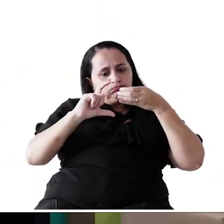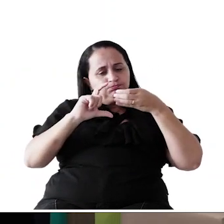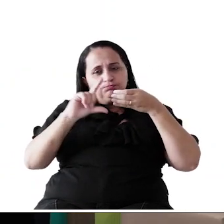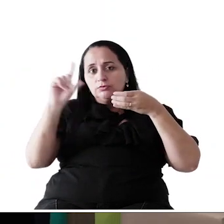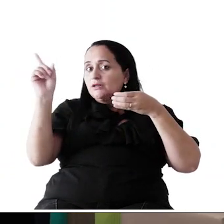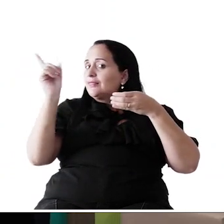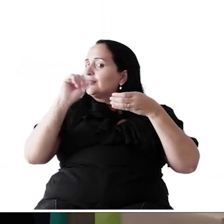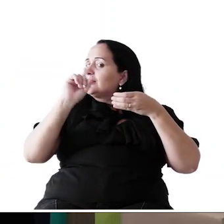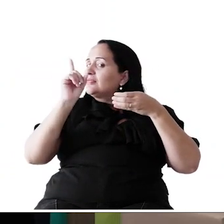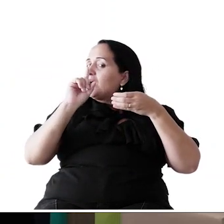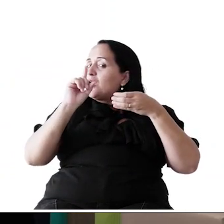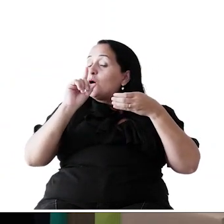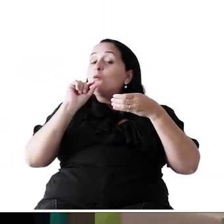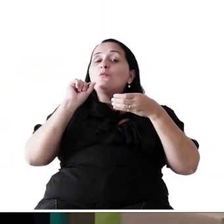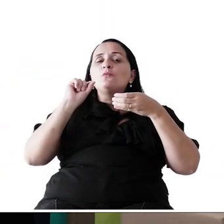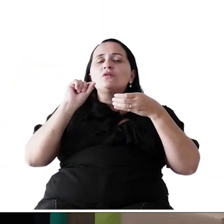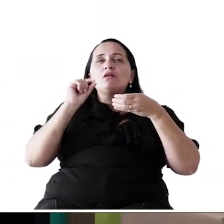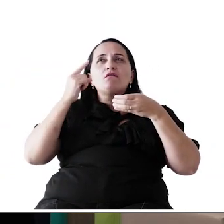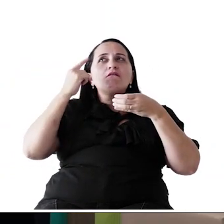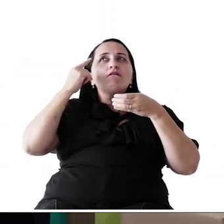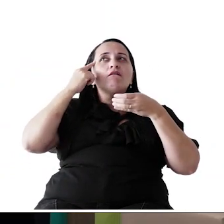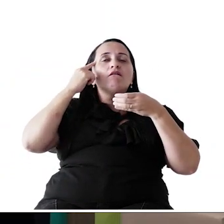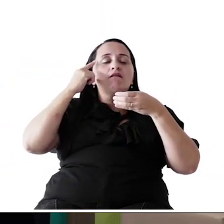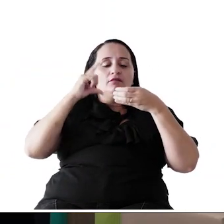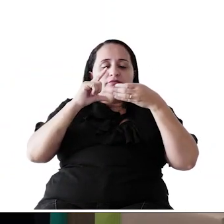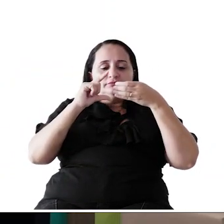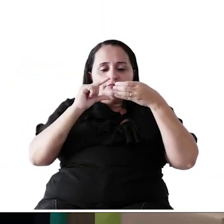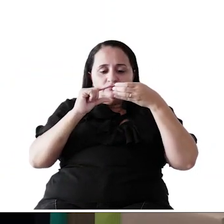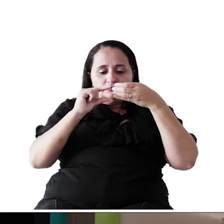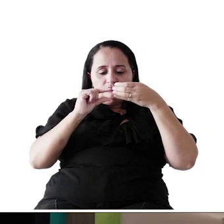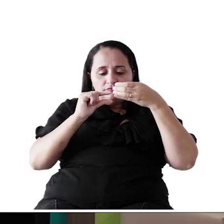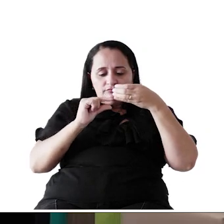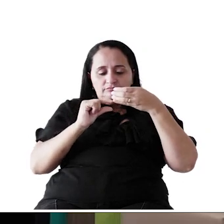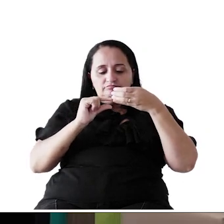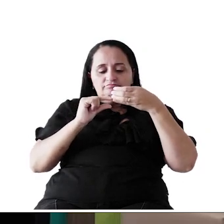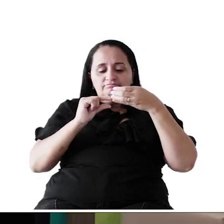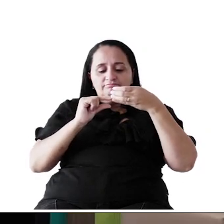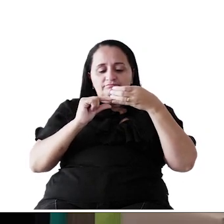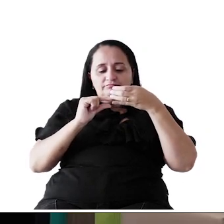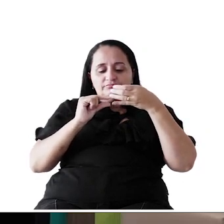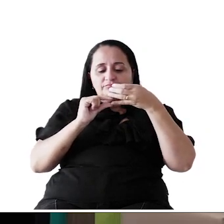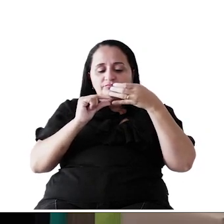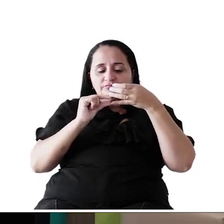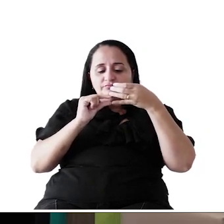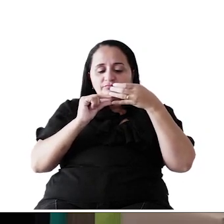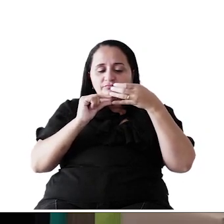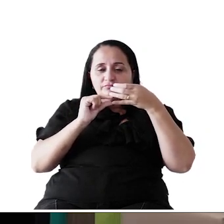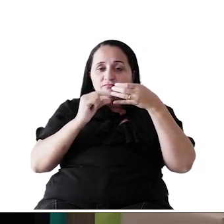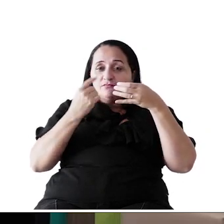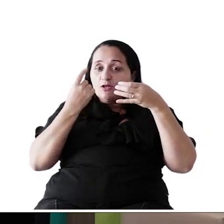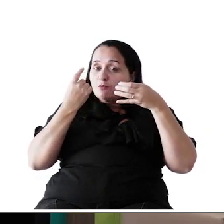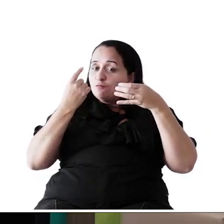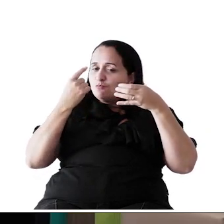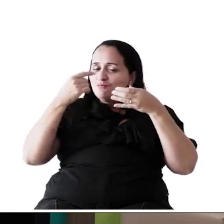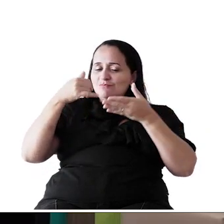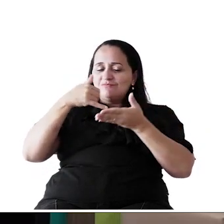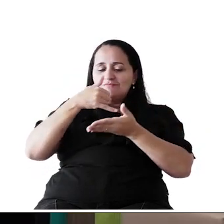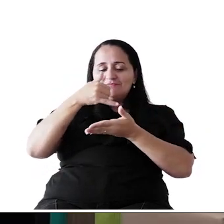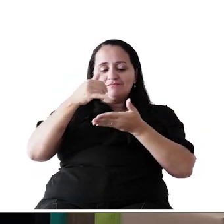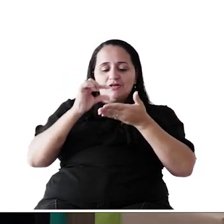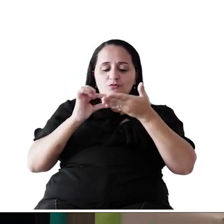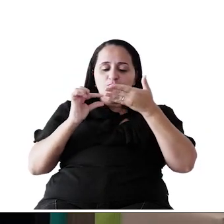parte das 4 que foram divididas a minha xícara. Então, o óleo só vai ser dividido em